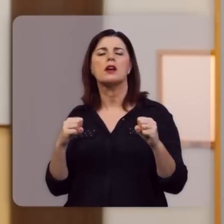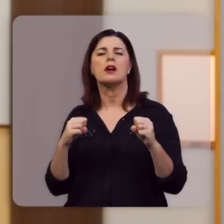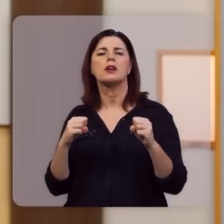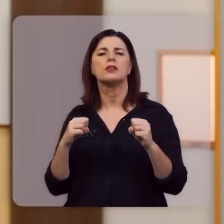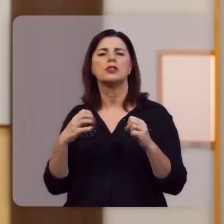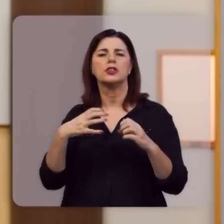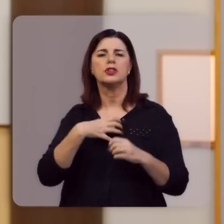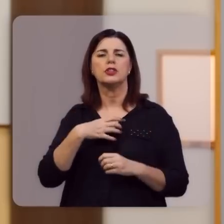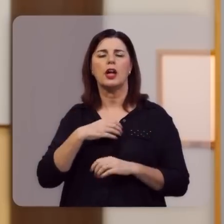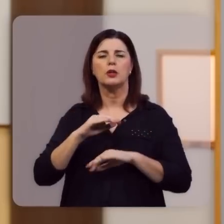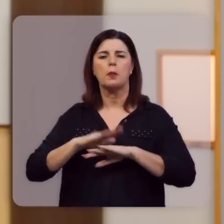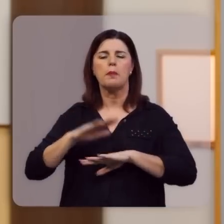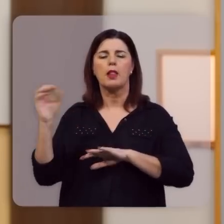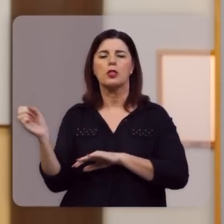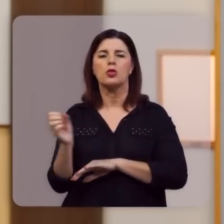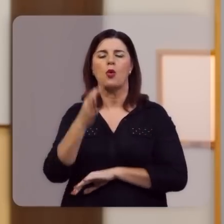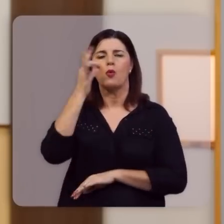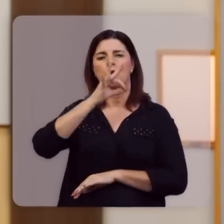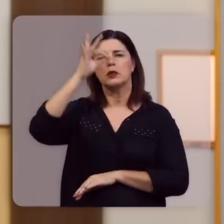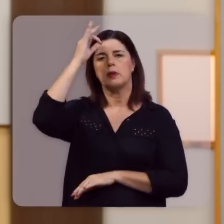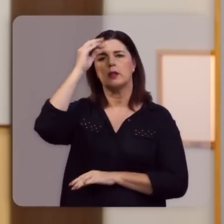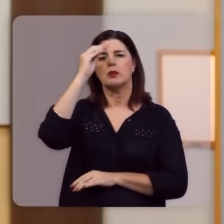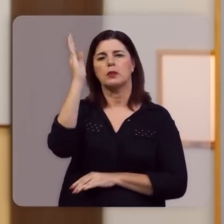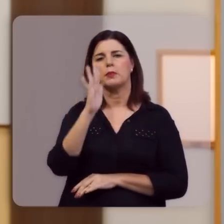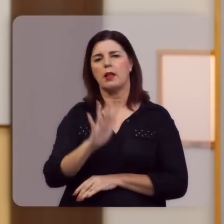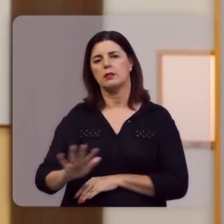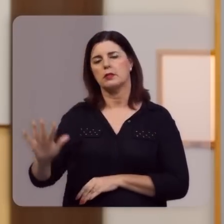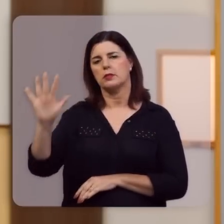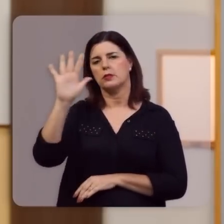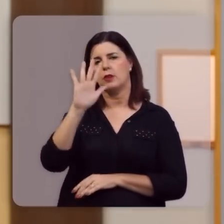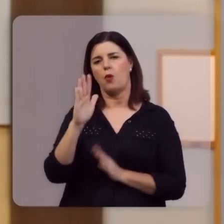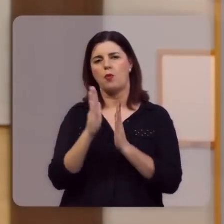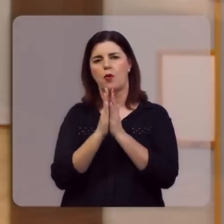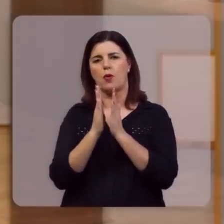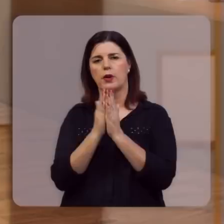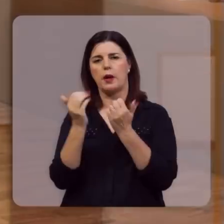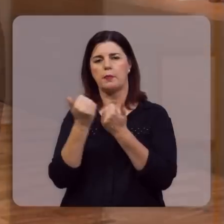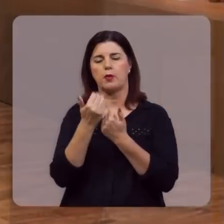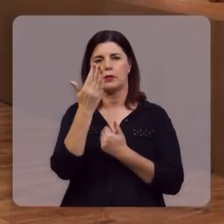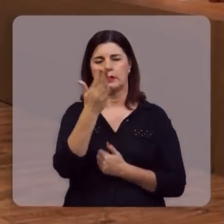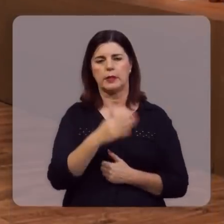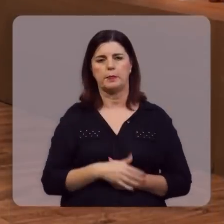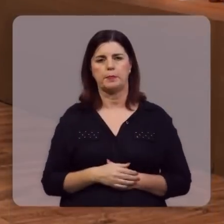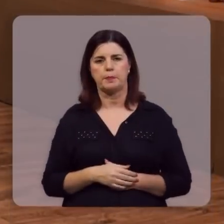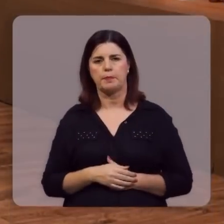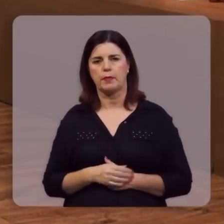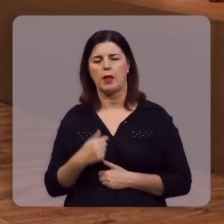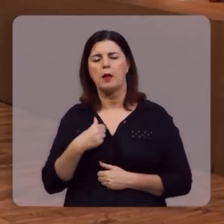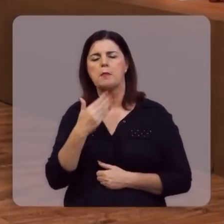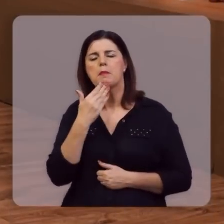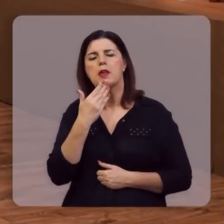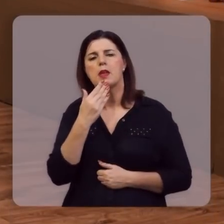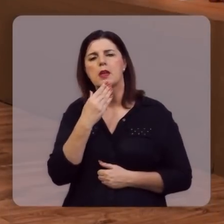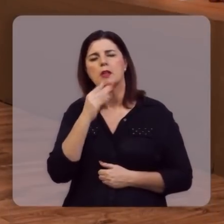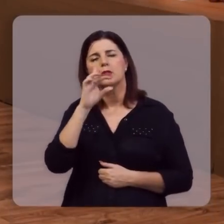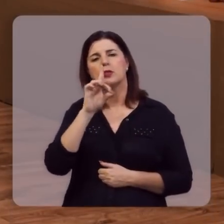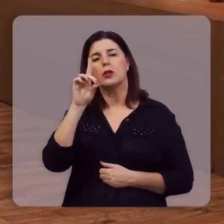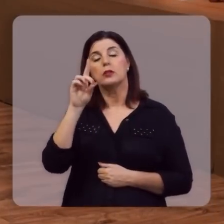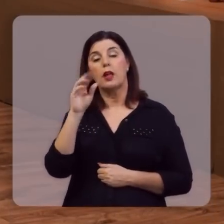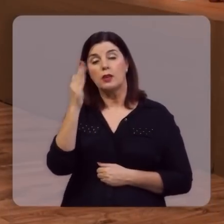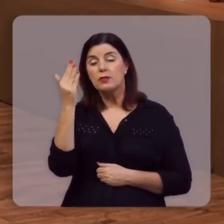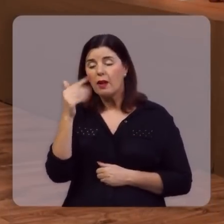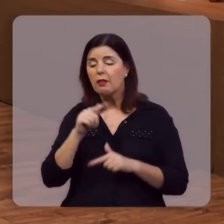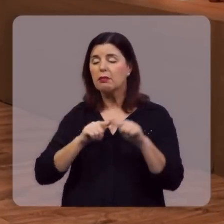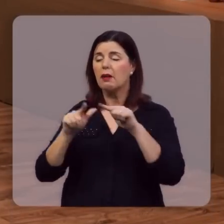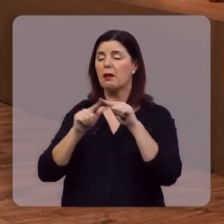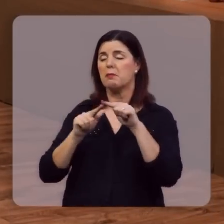despertamento espiritual na igreja e na nação brasileira. Eu vou orar com você. Ó Deus, eu te peço que Tu